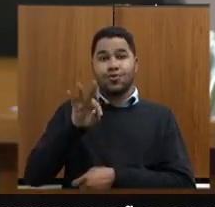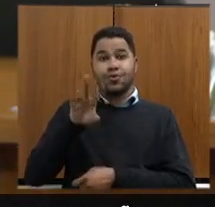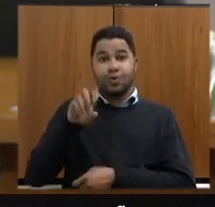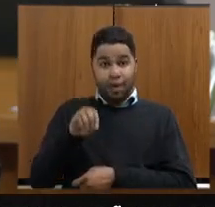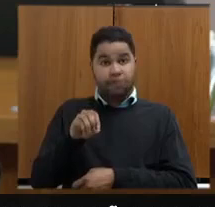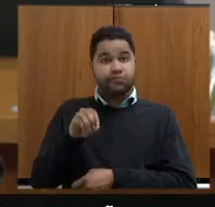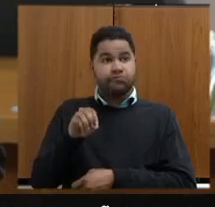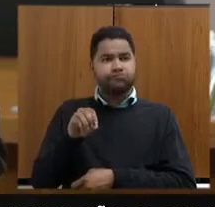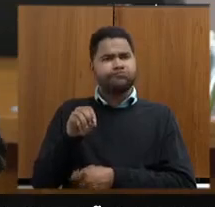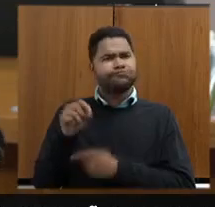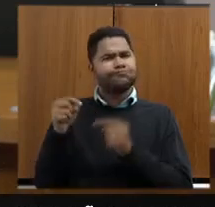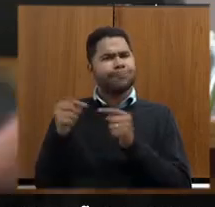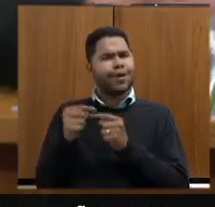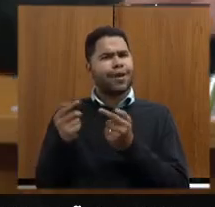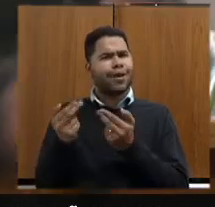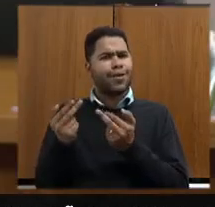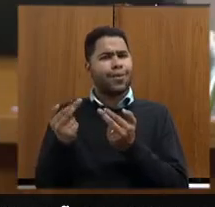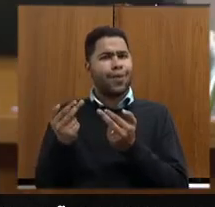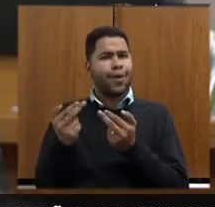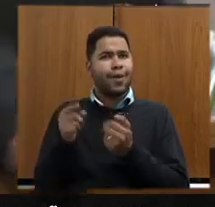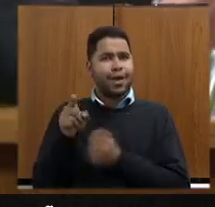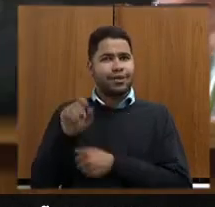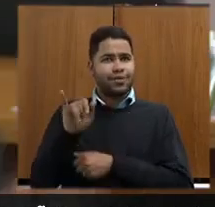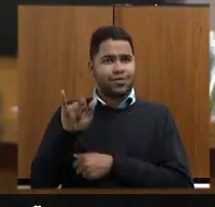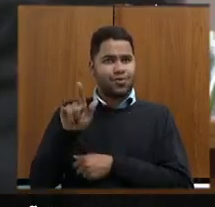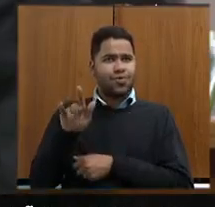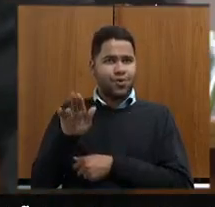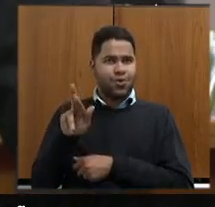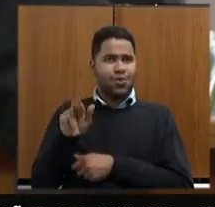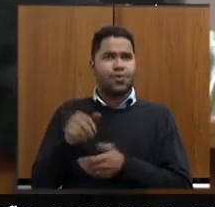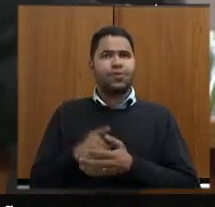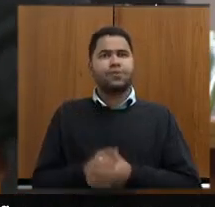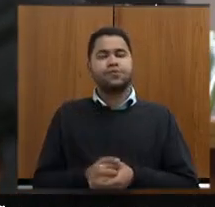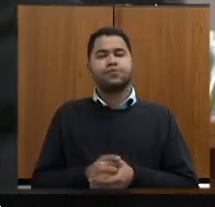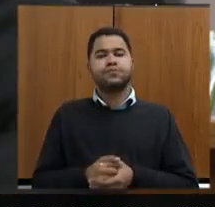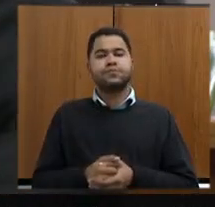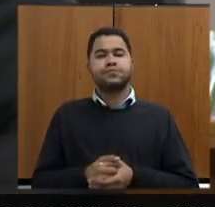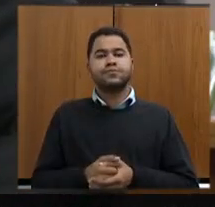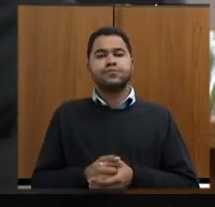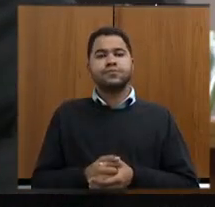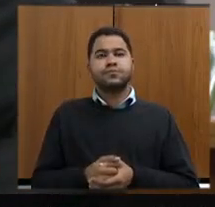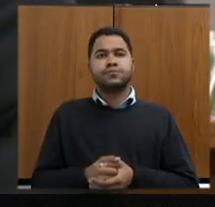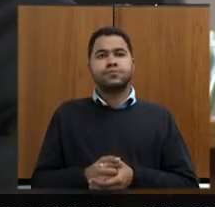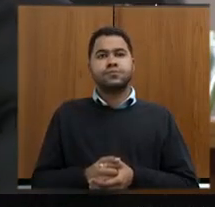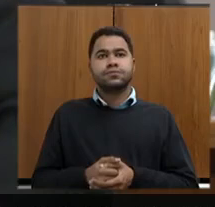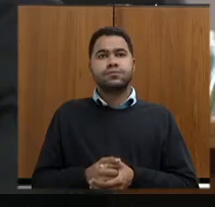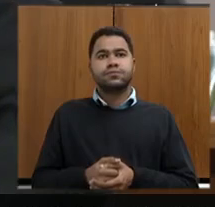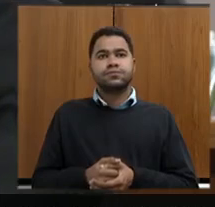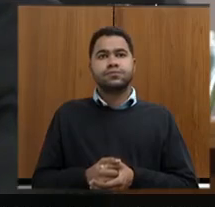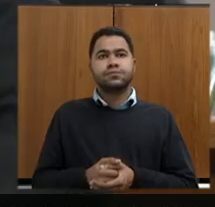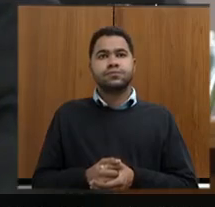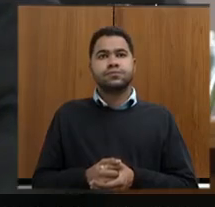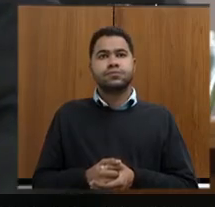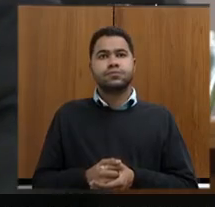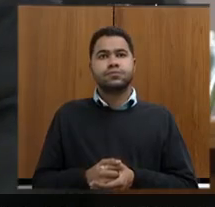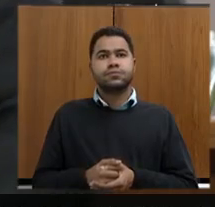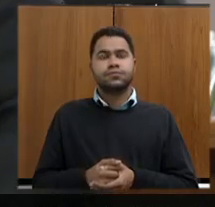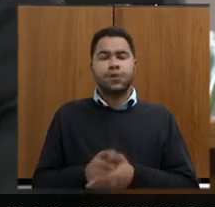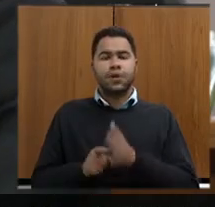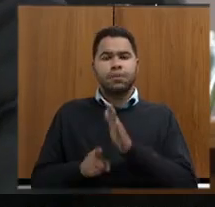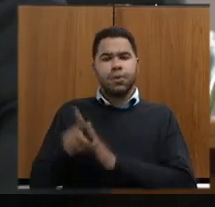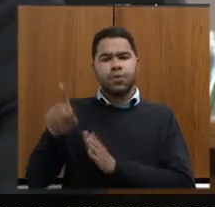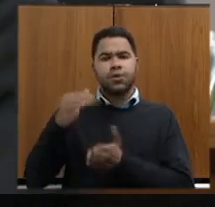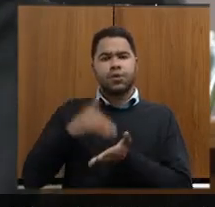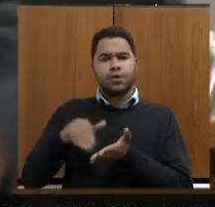coincidente mente Essa é para o Igor tá aí eu para você não passar de Liso aí é um eu